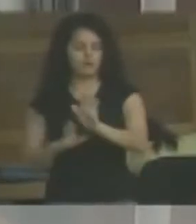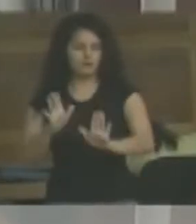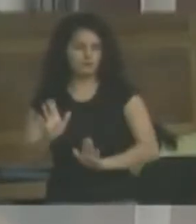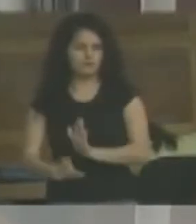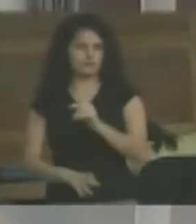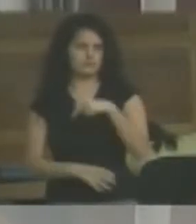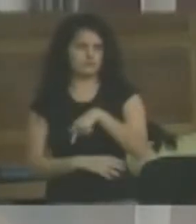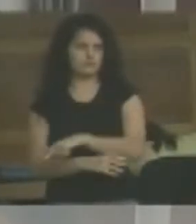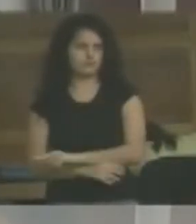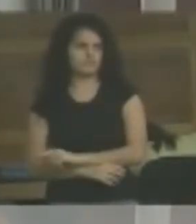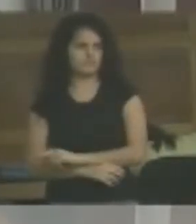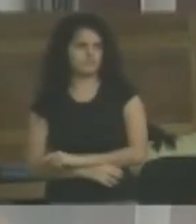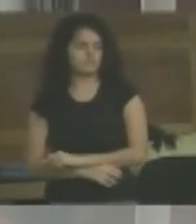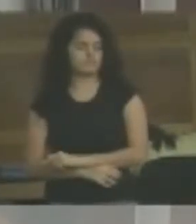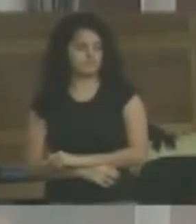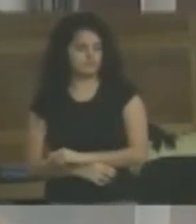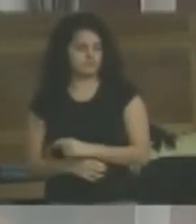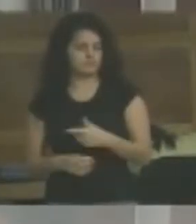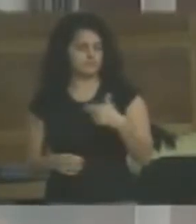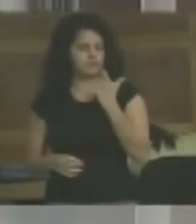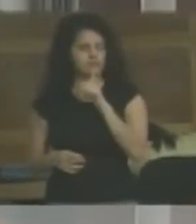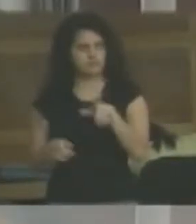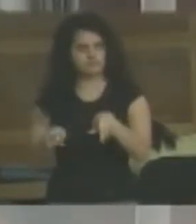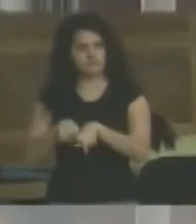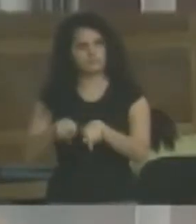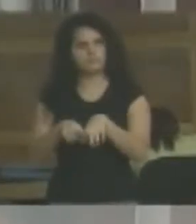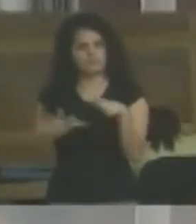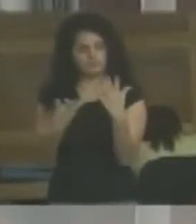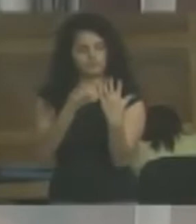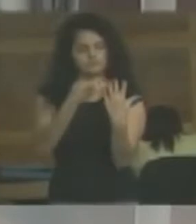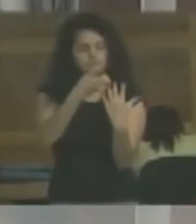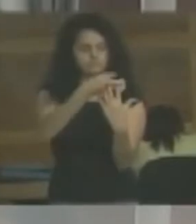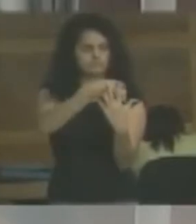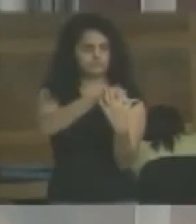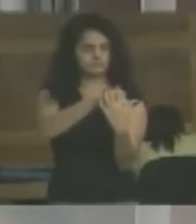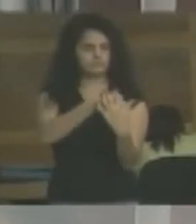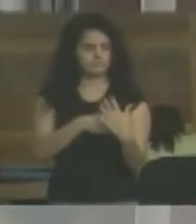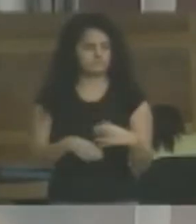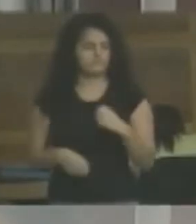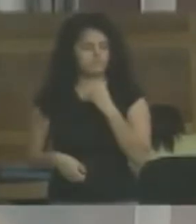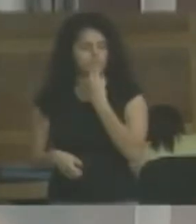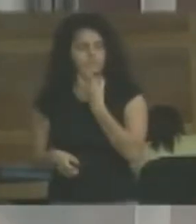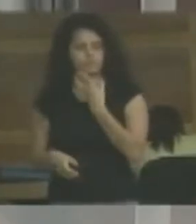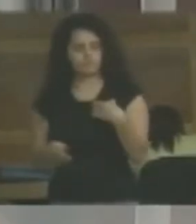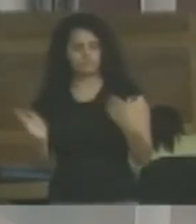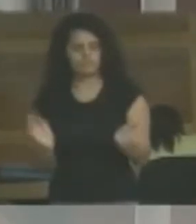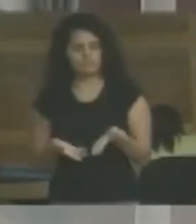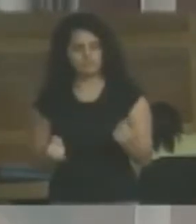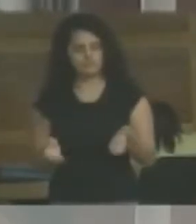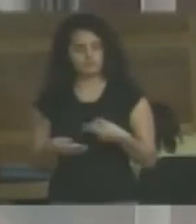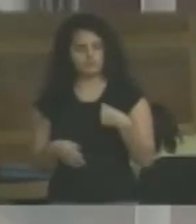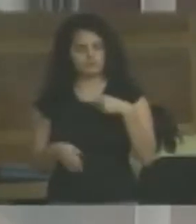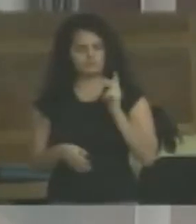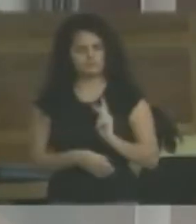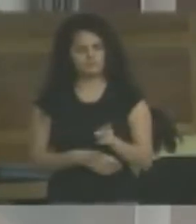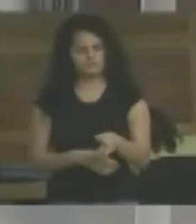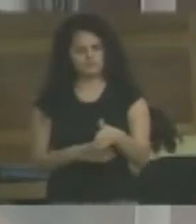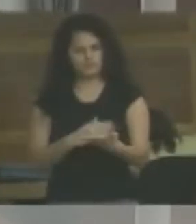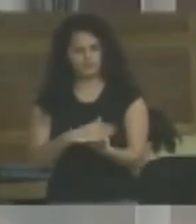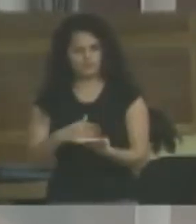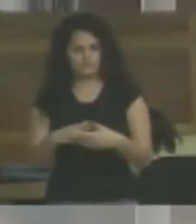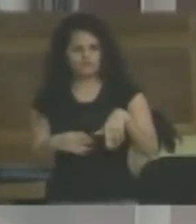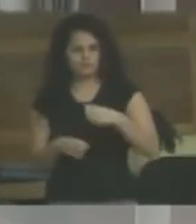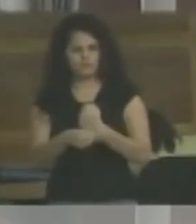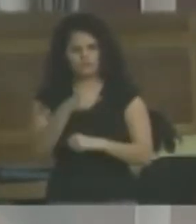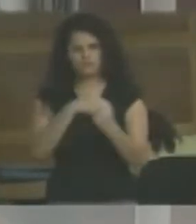ali. Então, que seja contemplado também a poda das árvores. Bom, hoje, eu sempre, desde o início do ano passado,